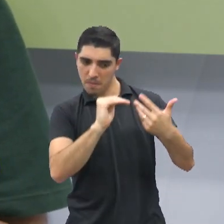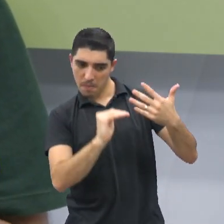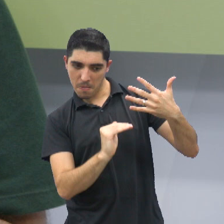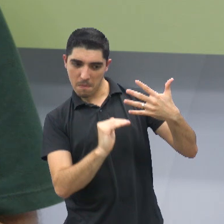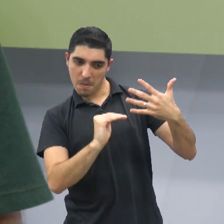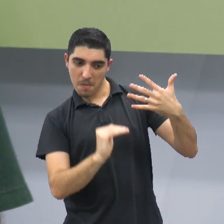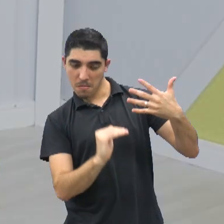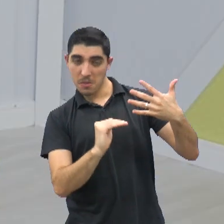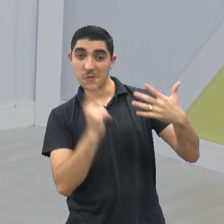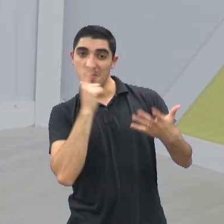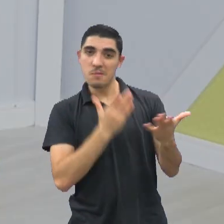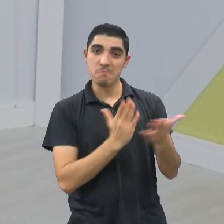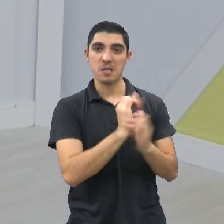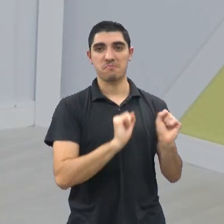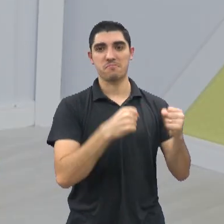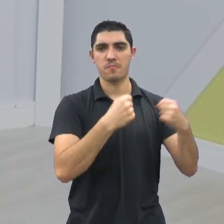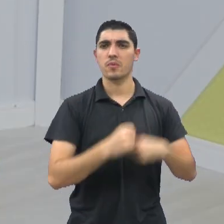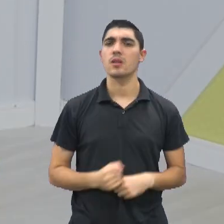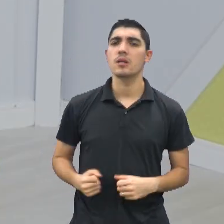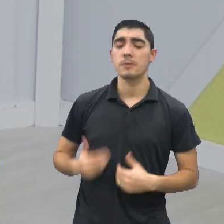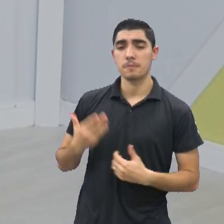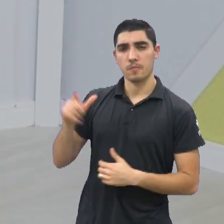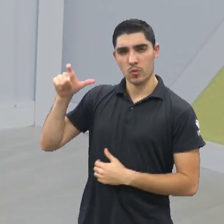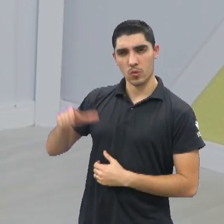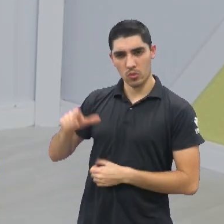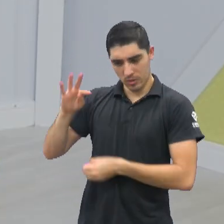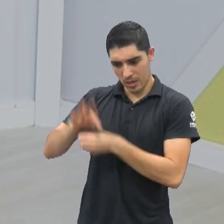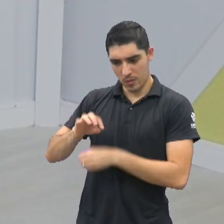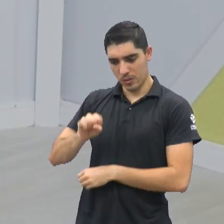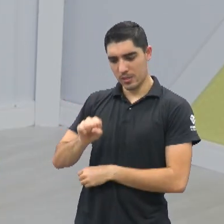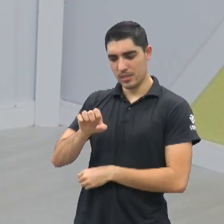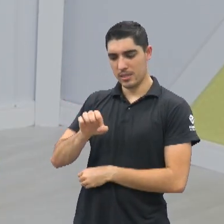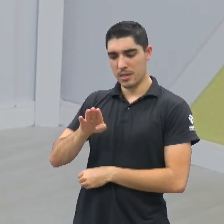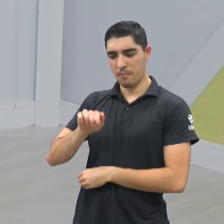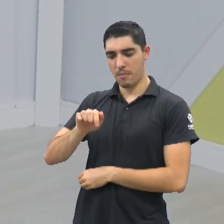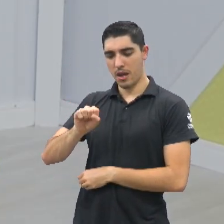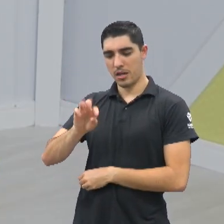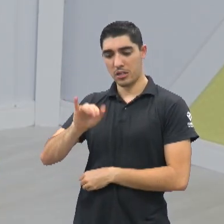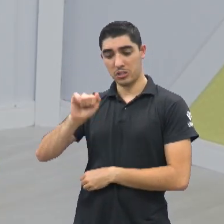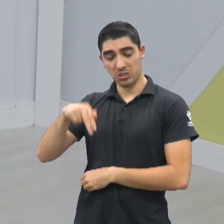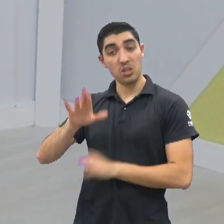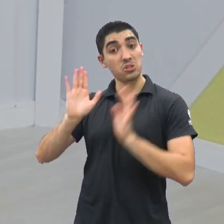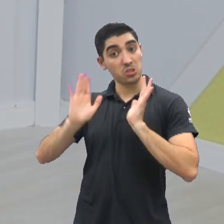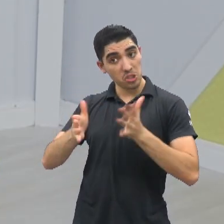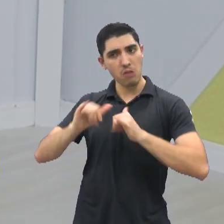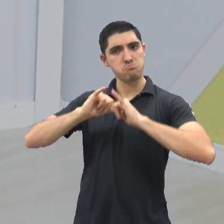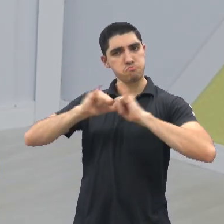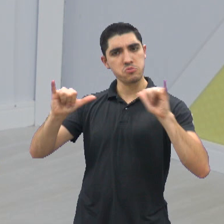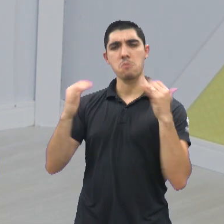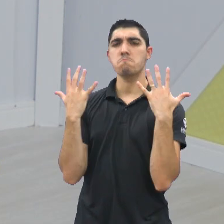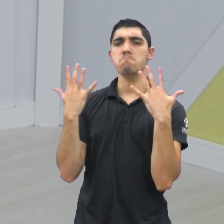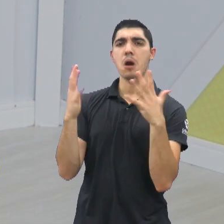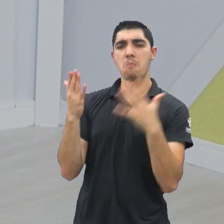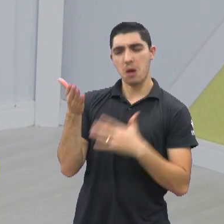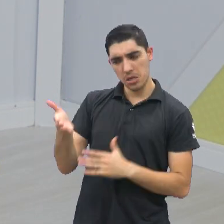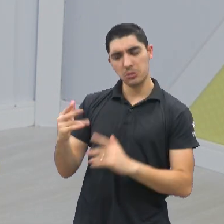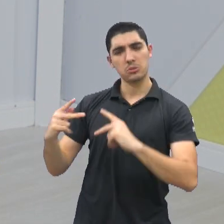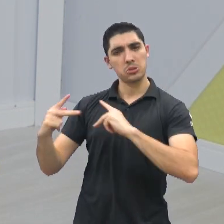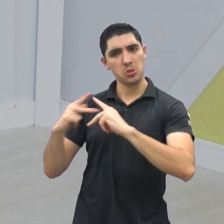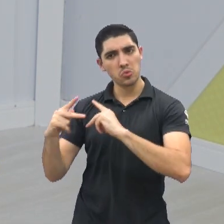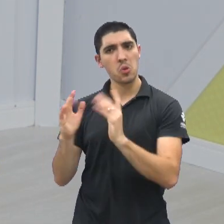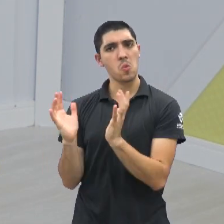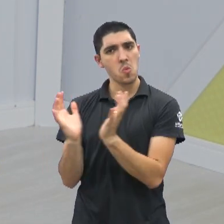classificar pra próxima fase o sebastiã Figueiredo que fez uma postagem nas redes sociais enaltecendo é o trabalho do São José e do Régis Marelli quando eles se